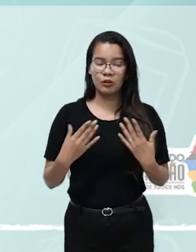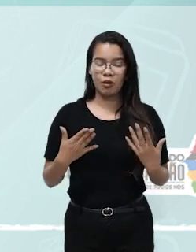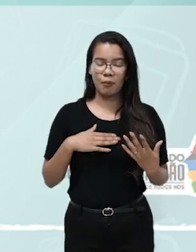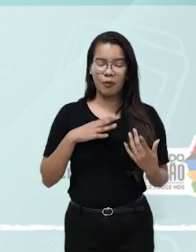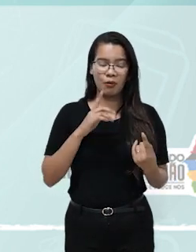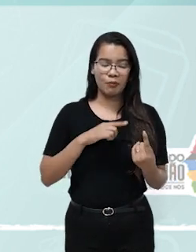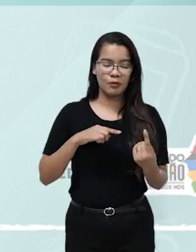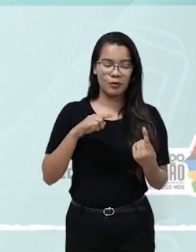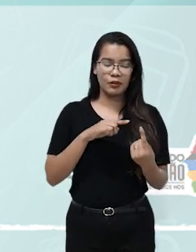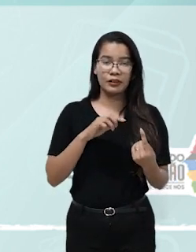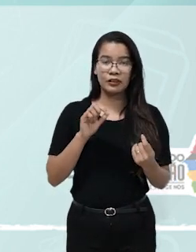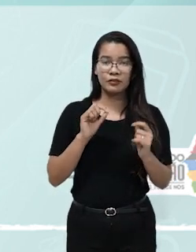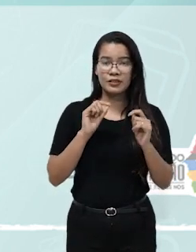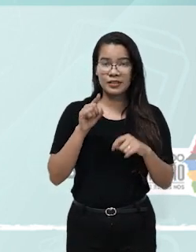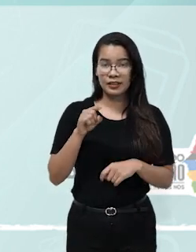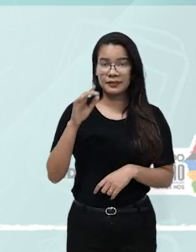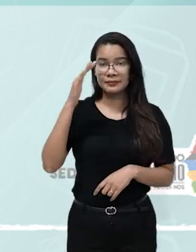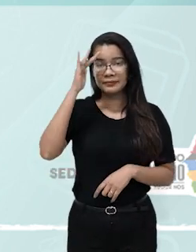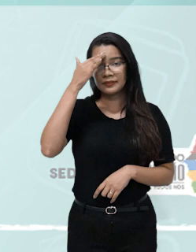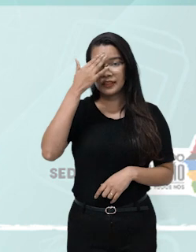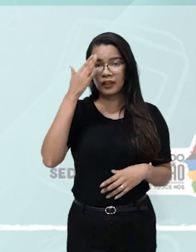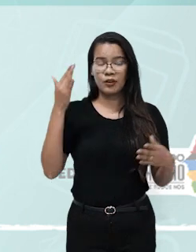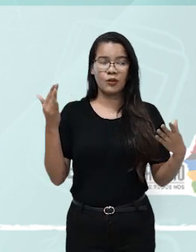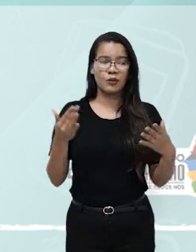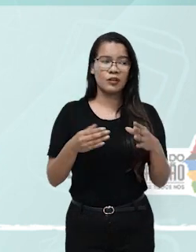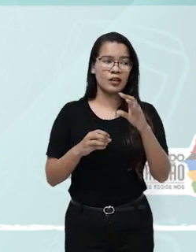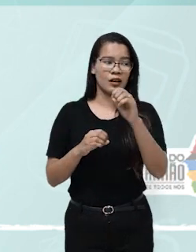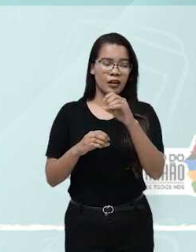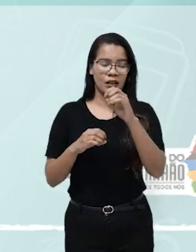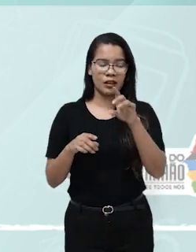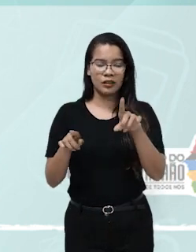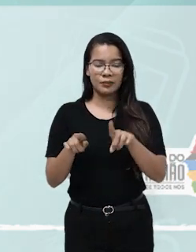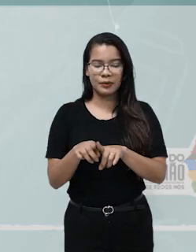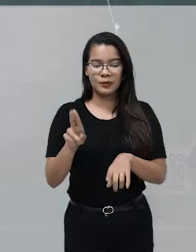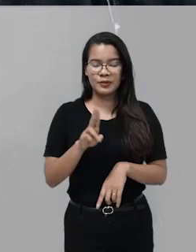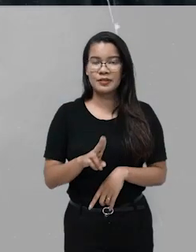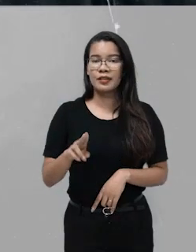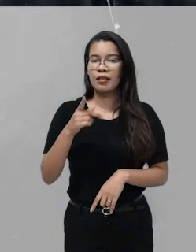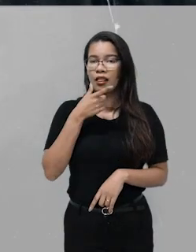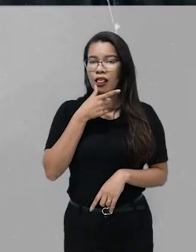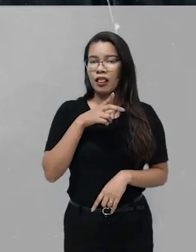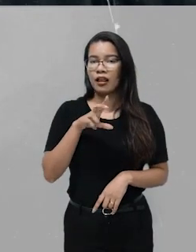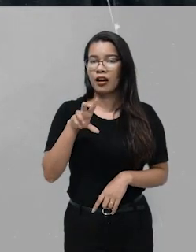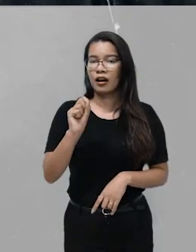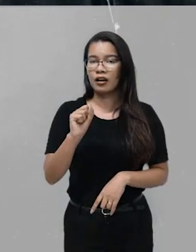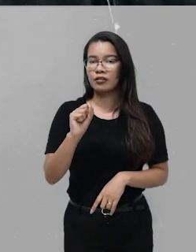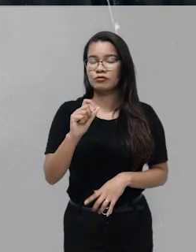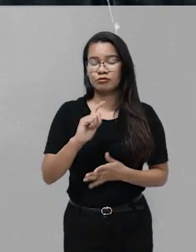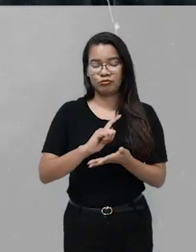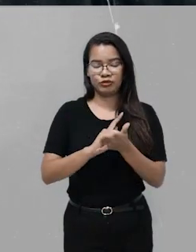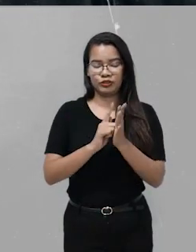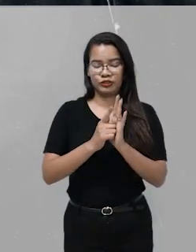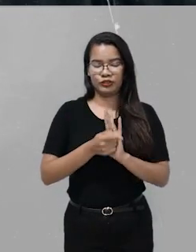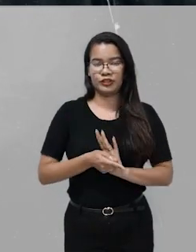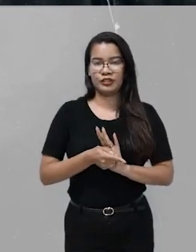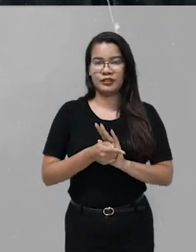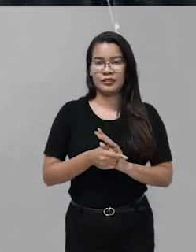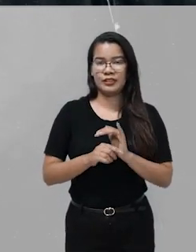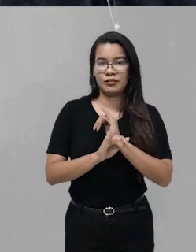meu objetivo? Que você entenda esta aula. Eu estou usando também uma linguagem, eu estou utilizando um gênero, tá? Que é o